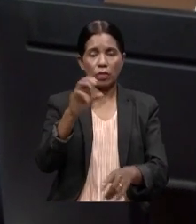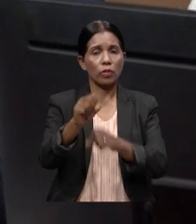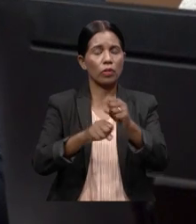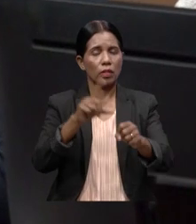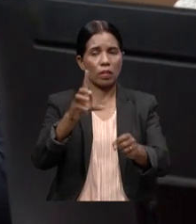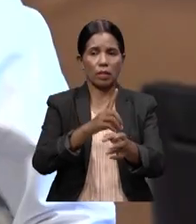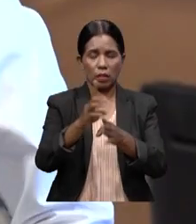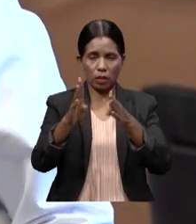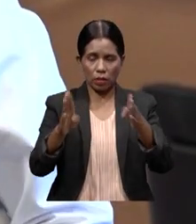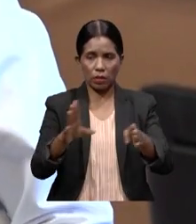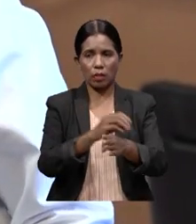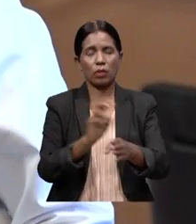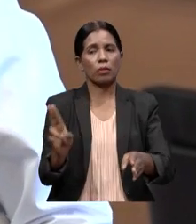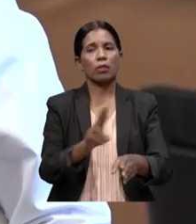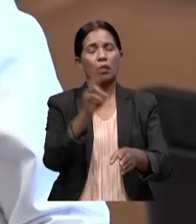ministru